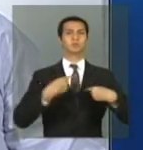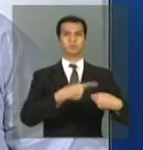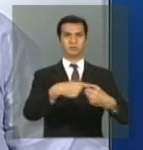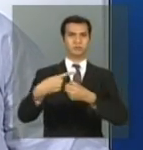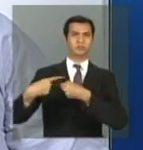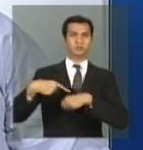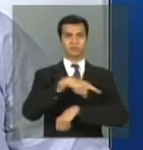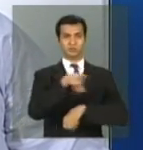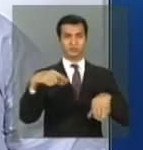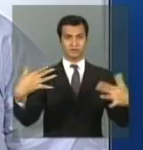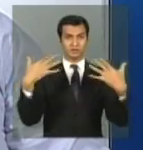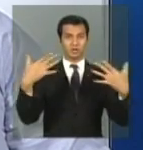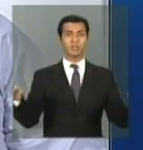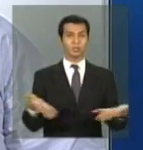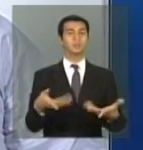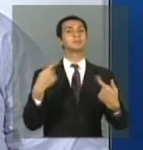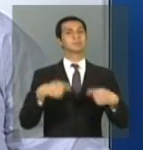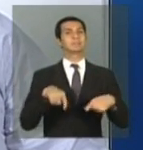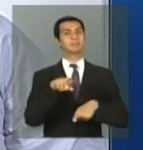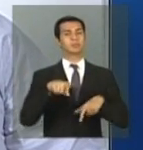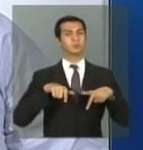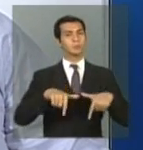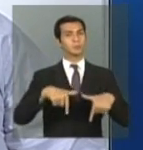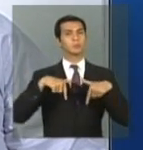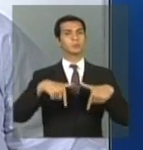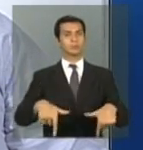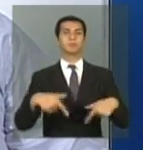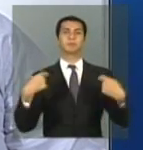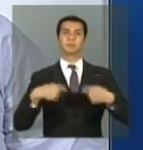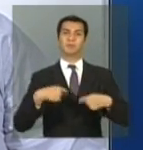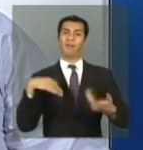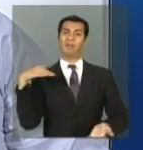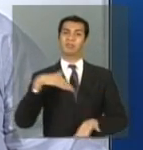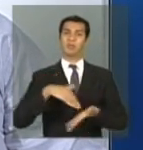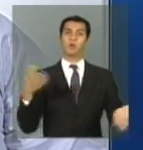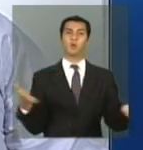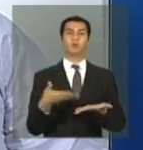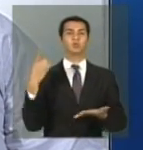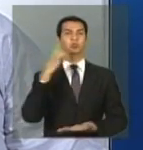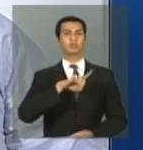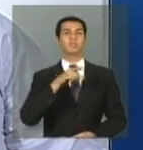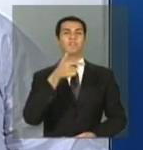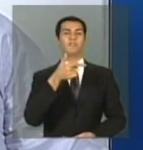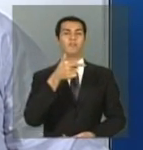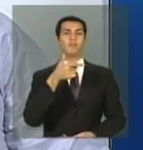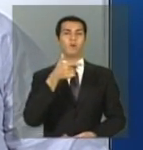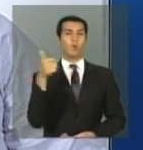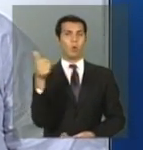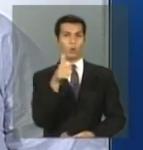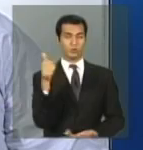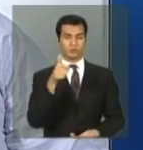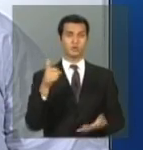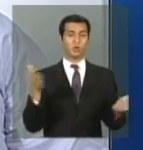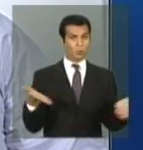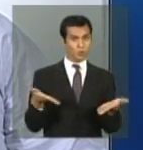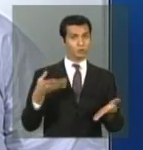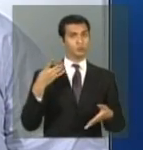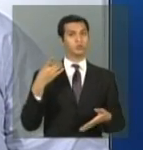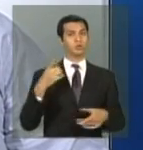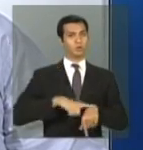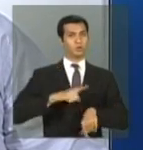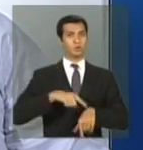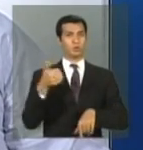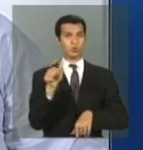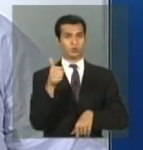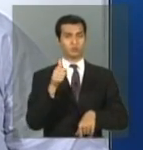assistindo, que faça esse esforço de coletar os dados. Até as 23h59 de hoje, ainda é possível efetuar